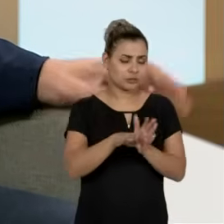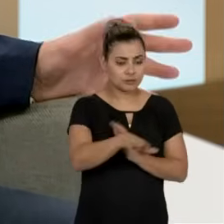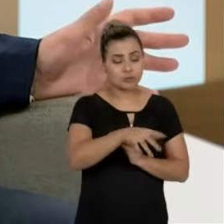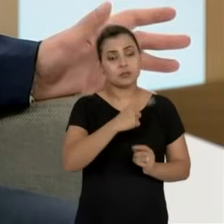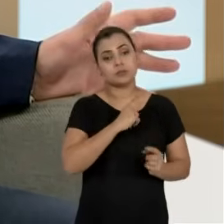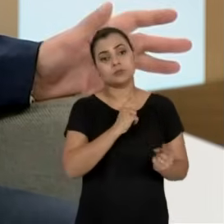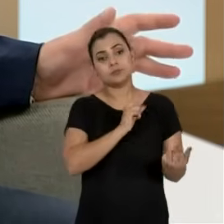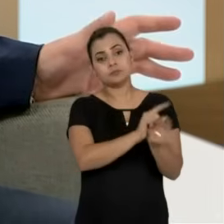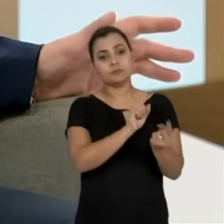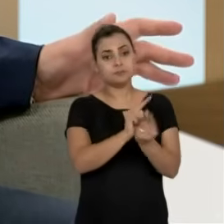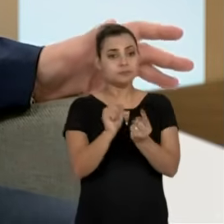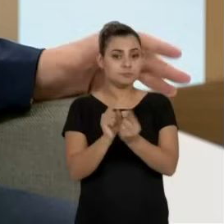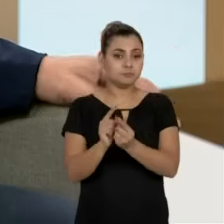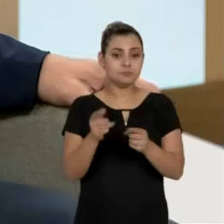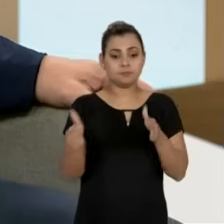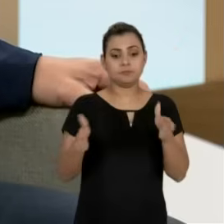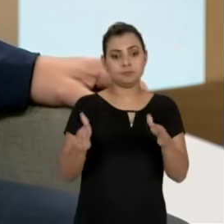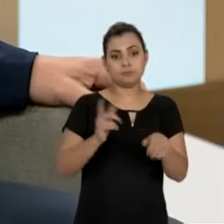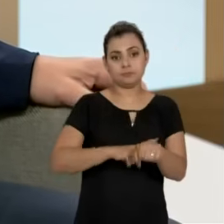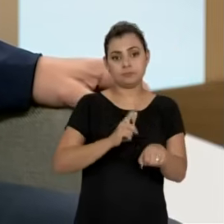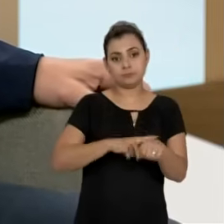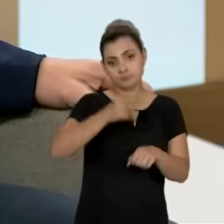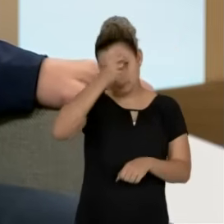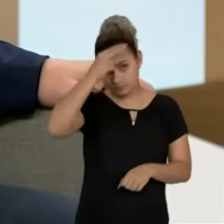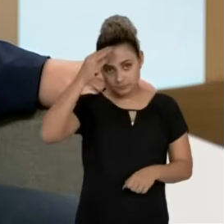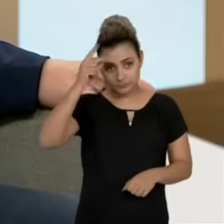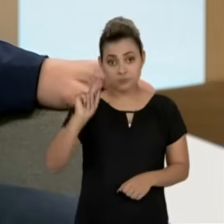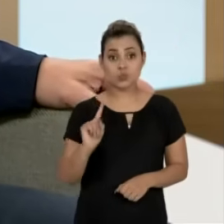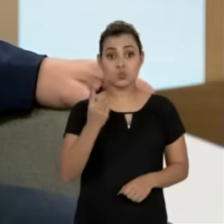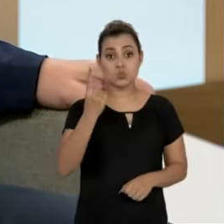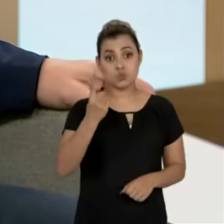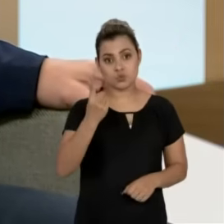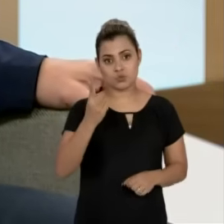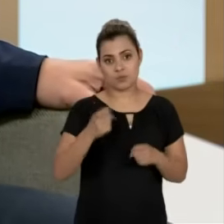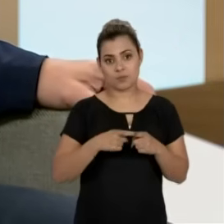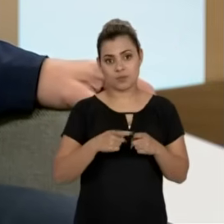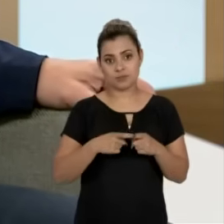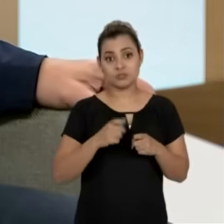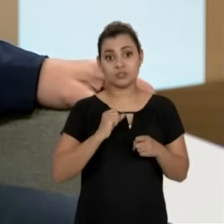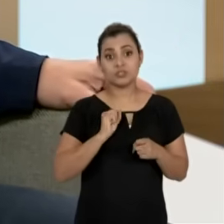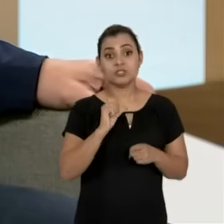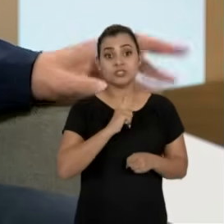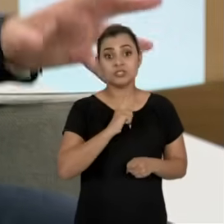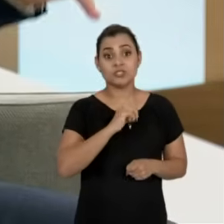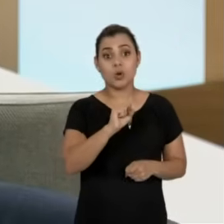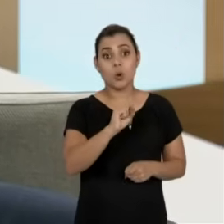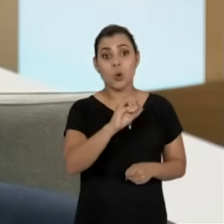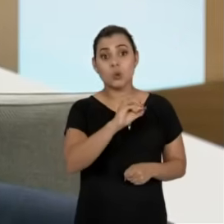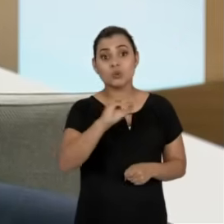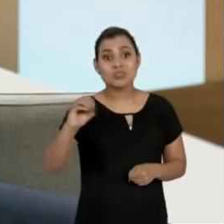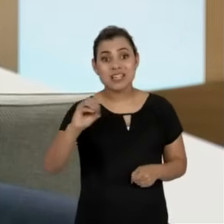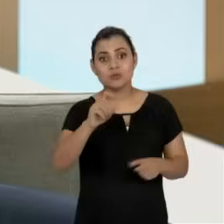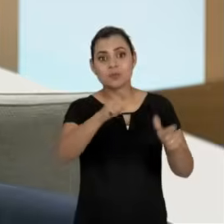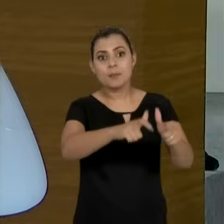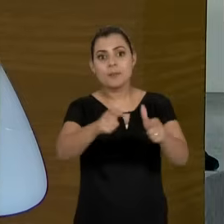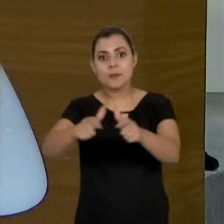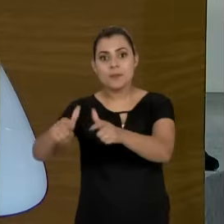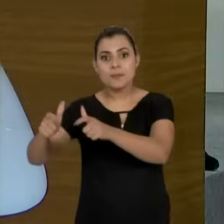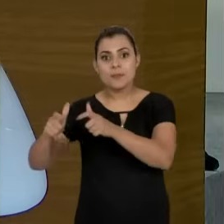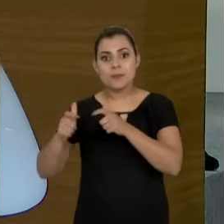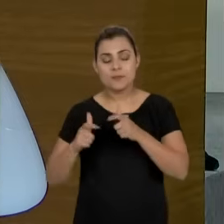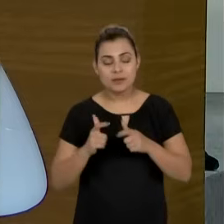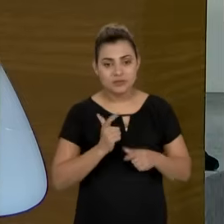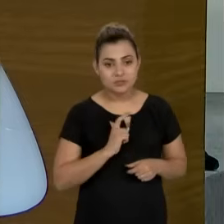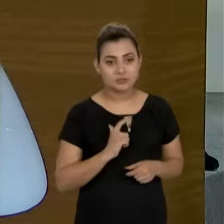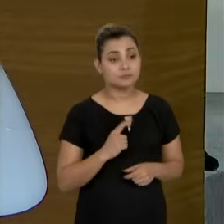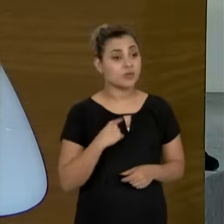atender. Naquela época eu trabalhava pela prefeitura, era o único médico de 800 comunidades, né? Imagina, naquela época... Um médico, 800 comunidades.